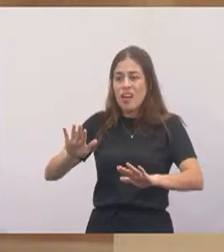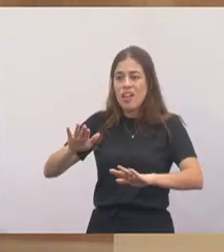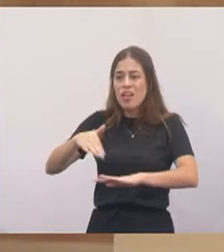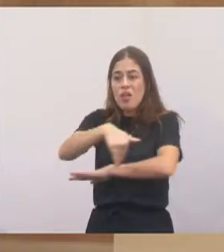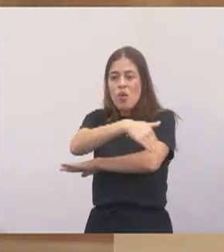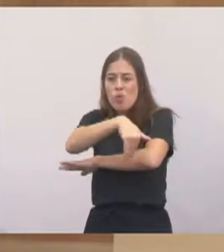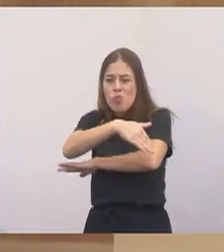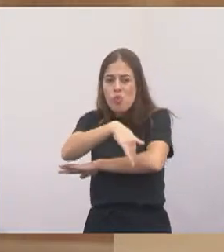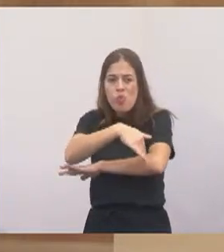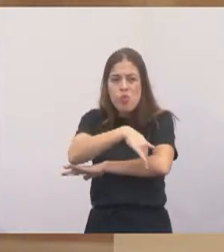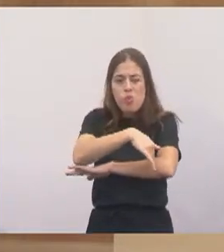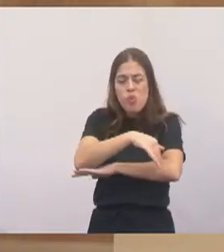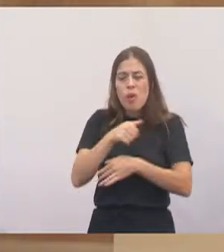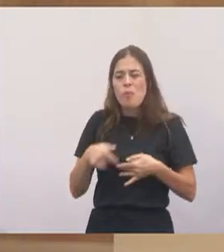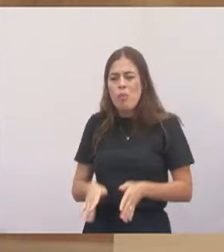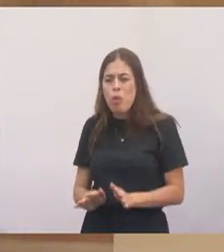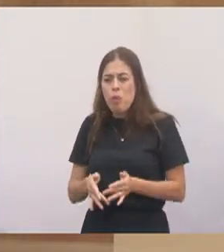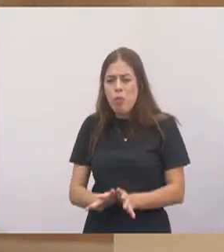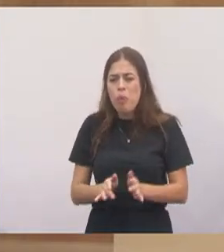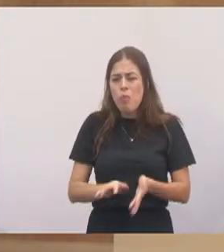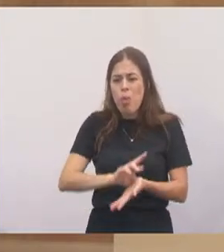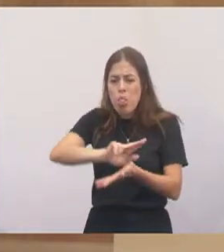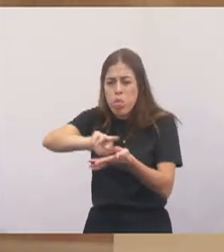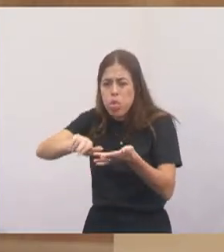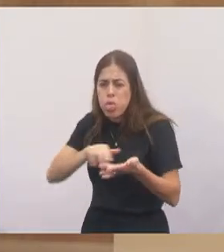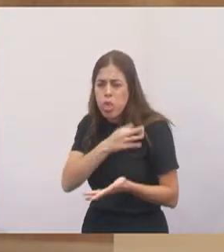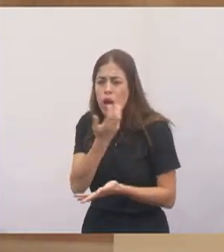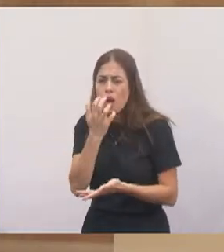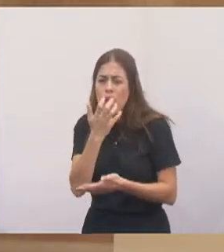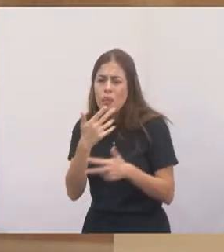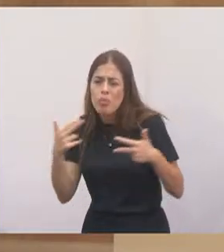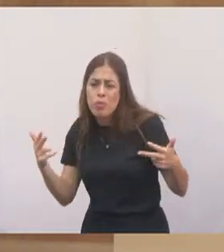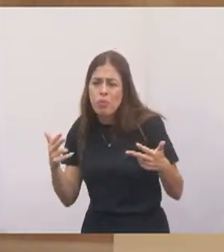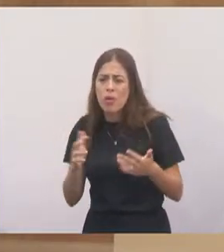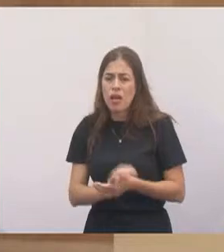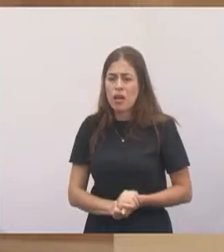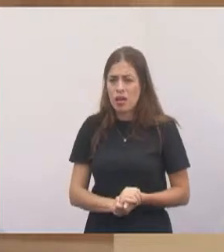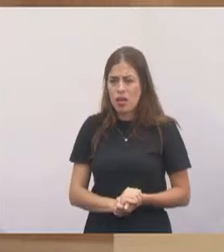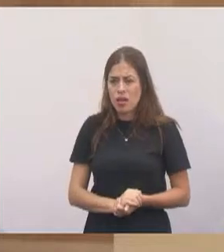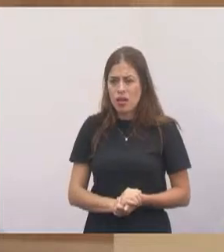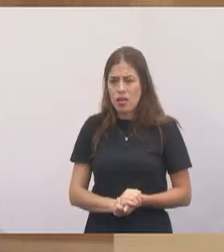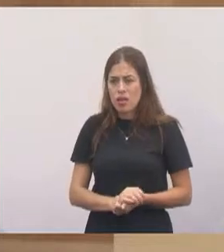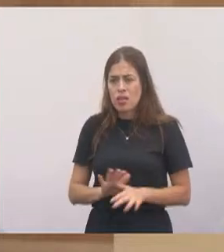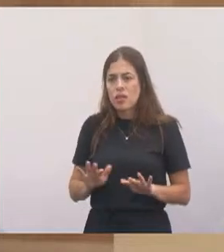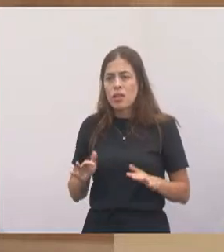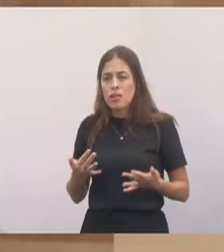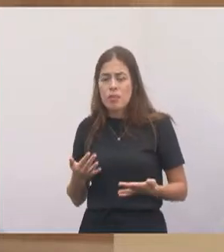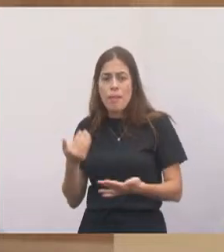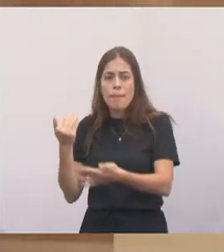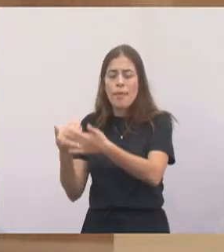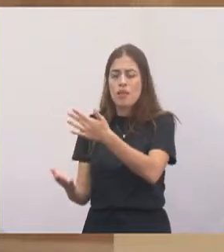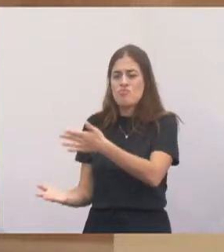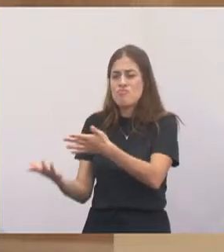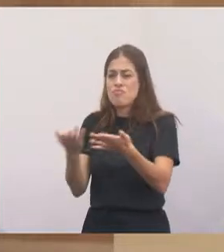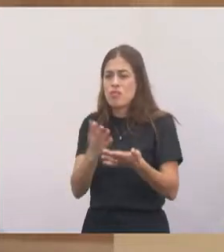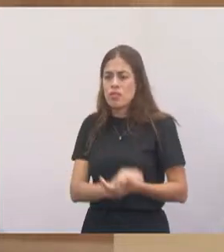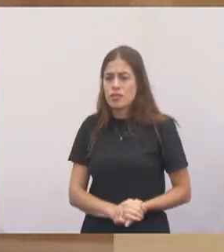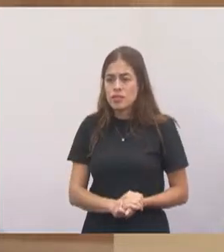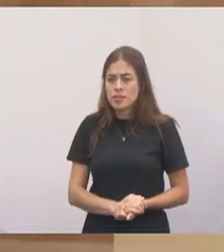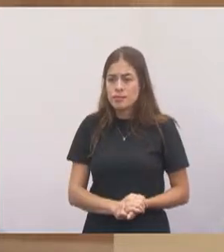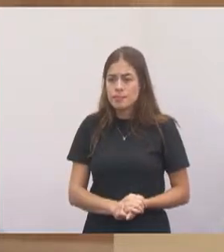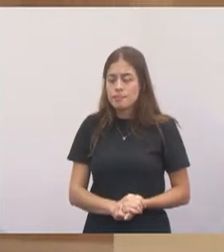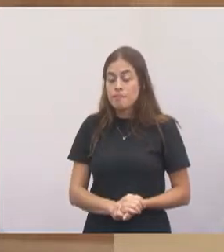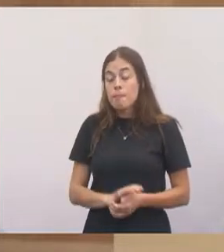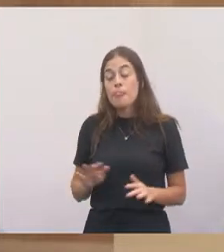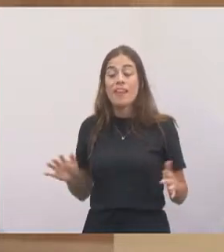dando filhote, pegando cria, porque tem muito animal na rua que sai para dar voltinha e se perde na rua,